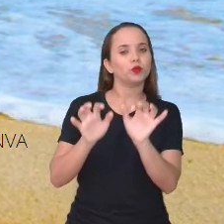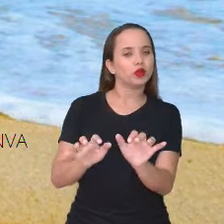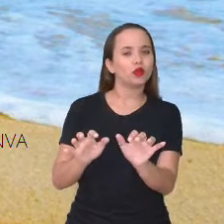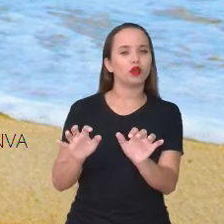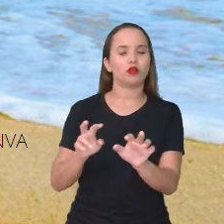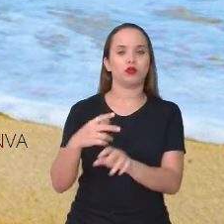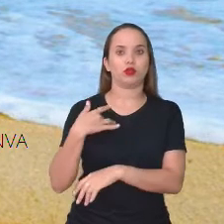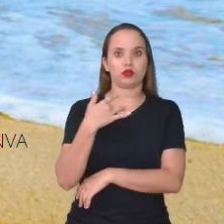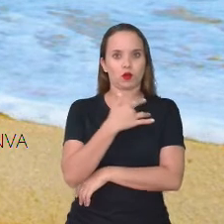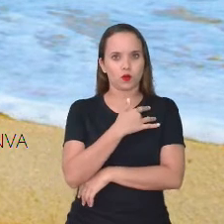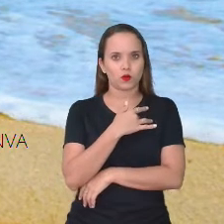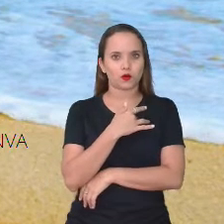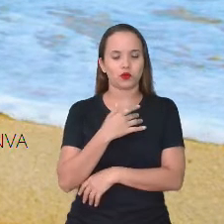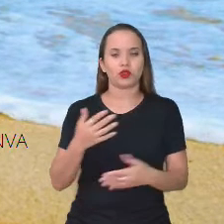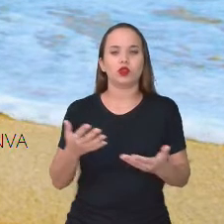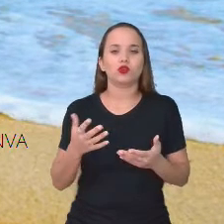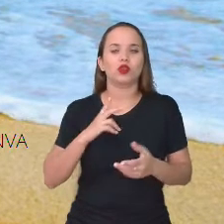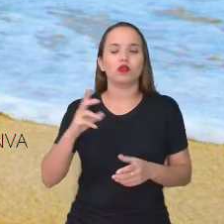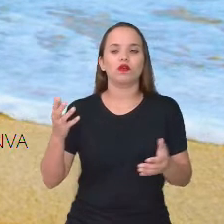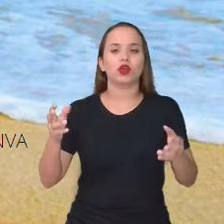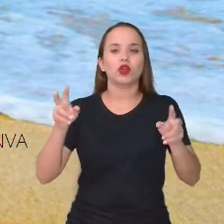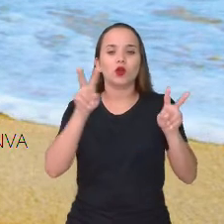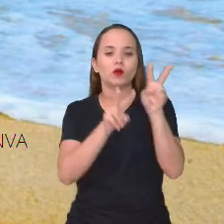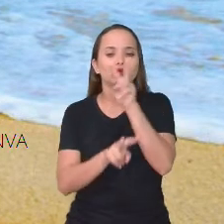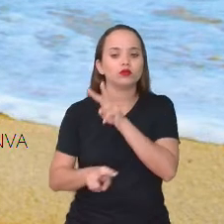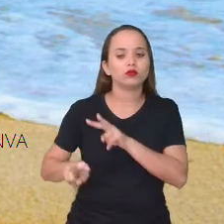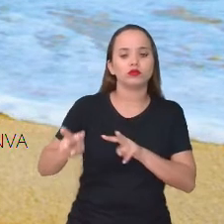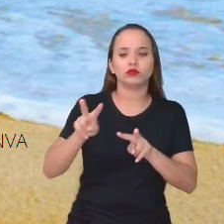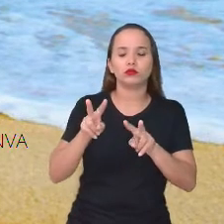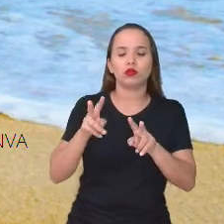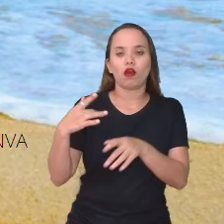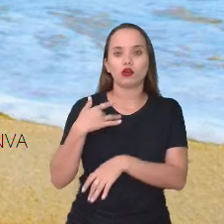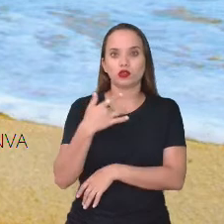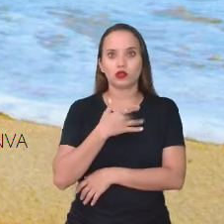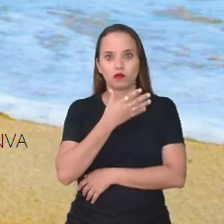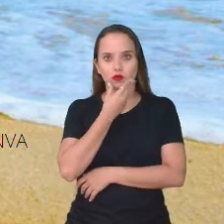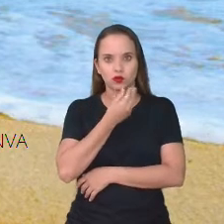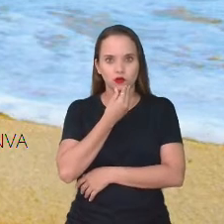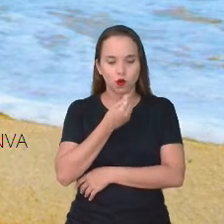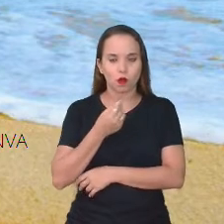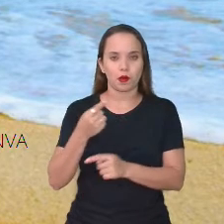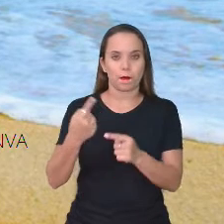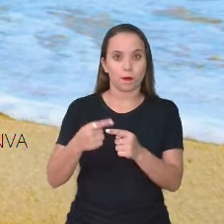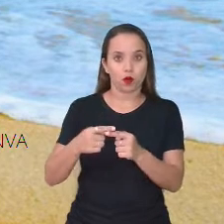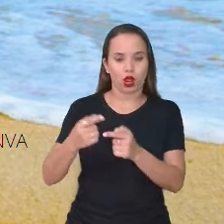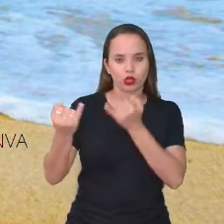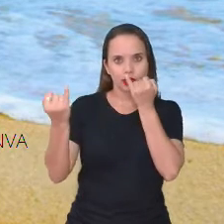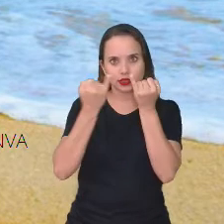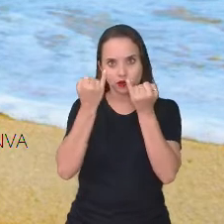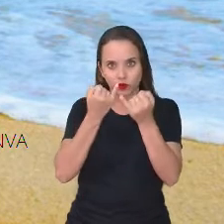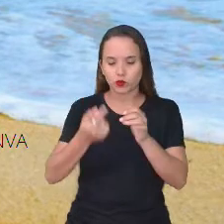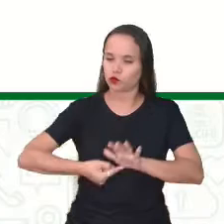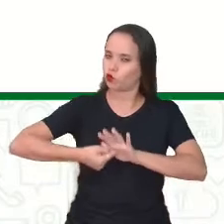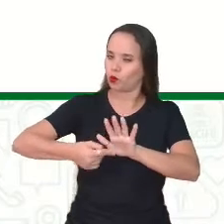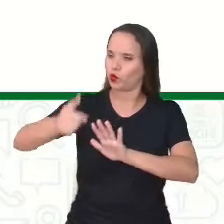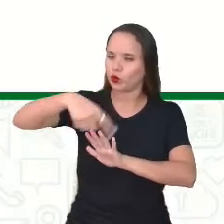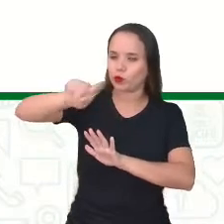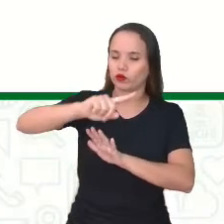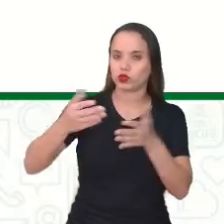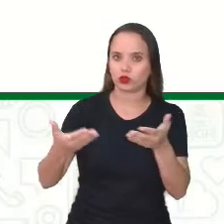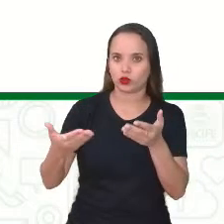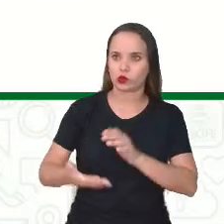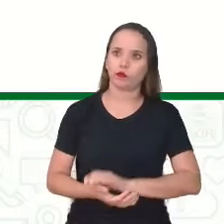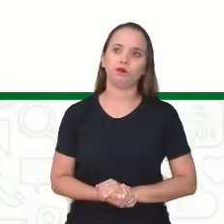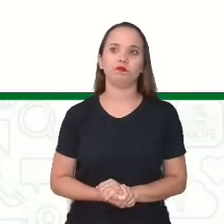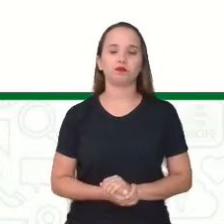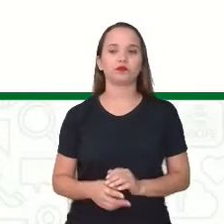saúde, hoje a gente vai olhar essa saúde do homem por conta desses dados que eu vou trazer para vocês.